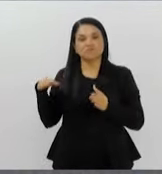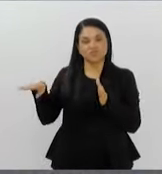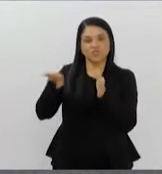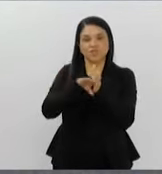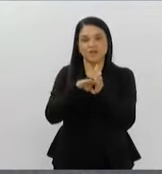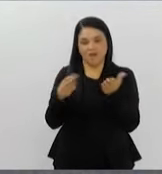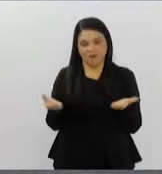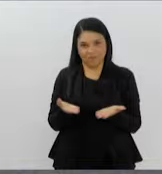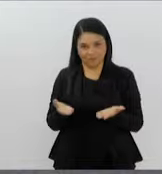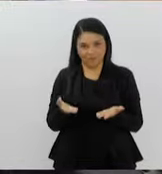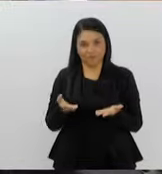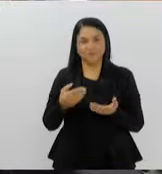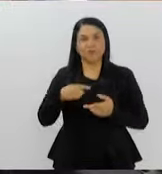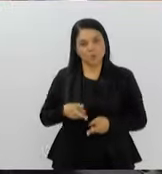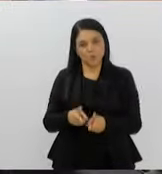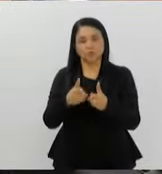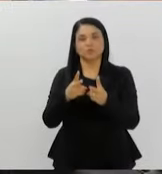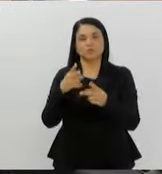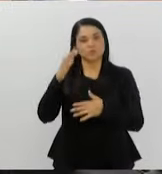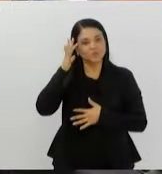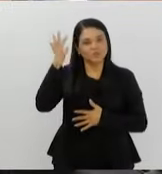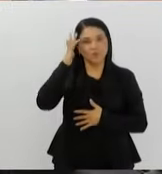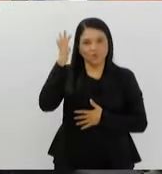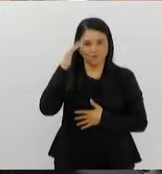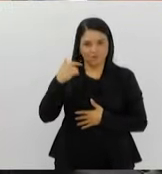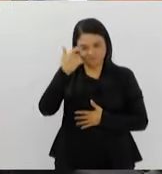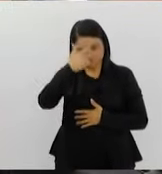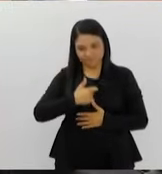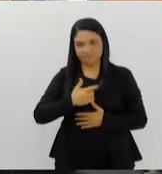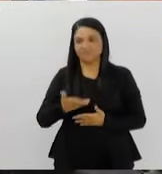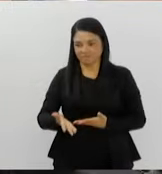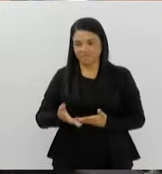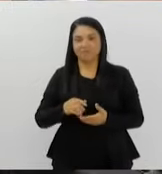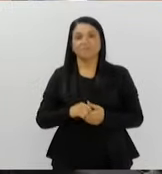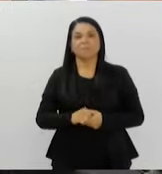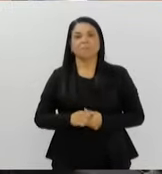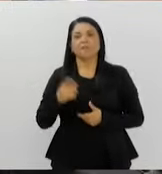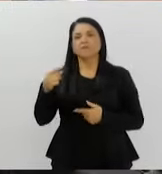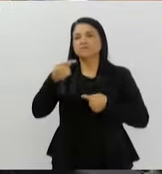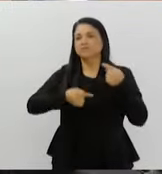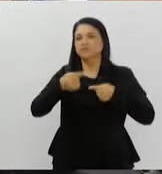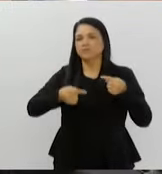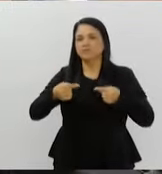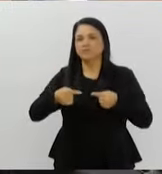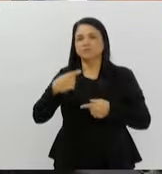continuação de um sonho. Para discutir, presidente. Dani, por favor.